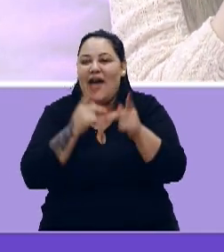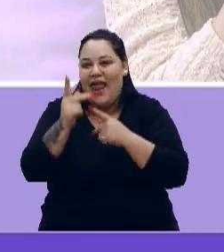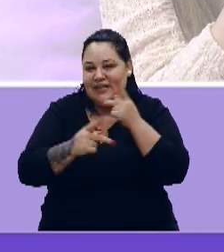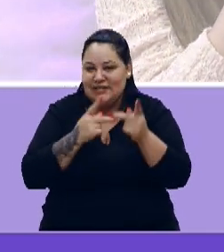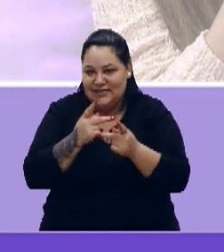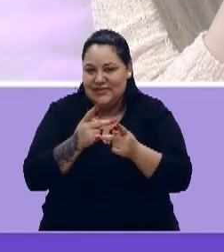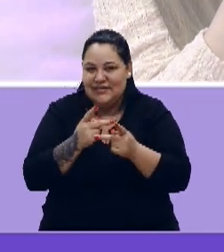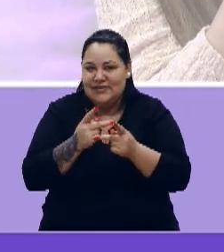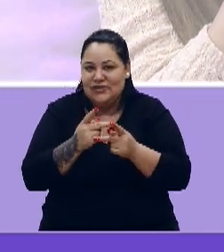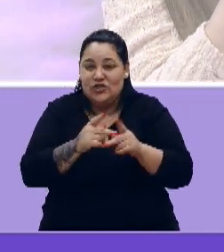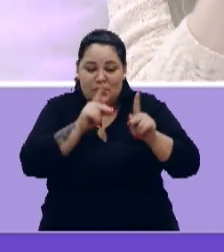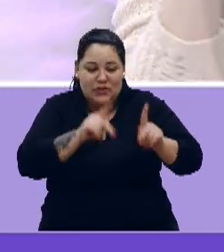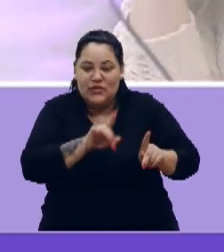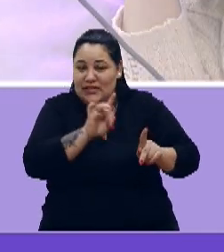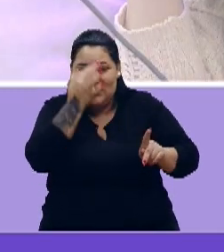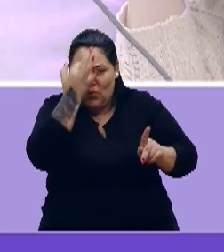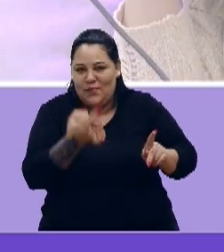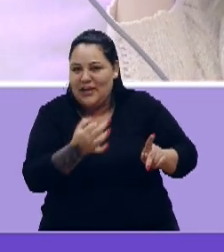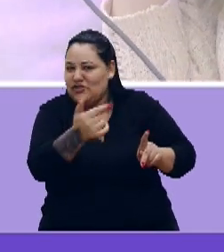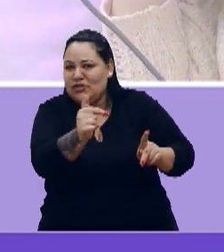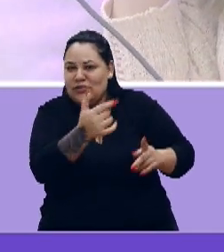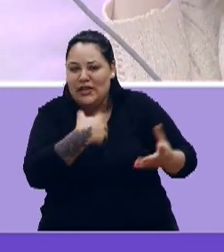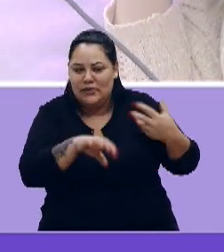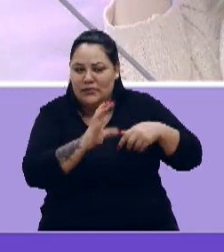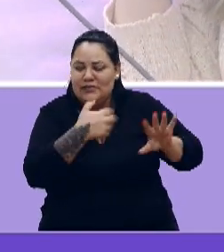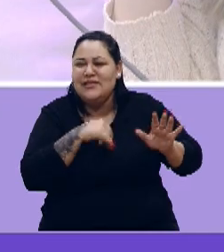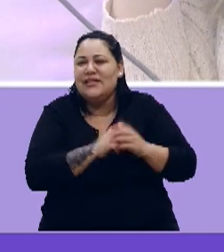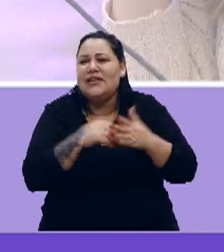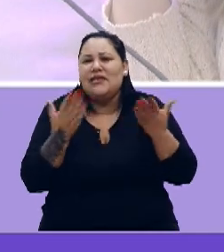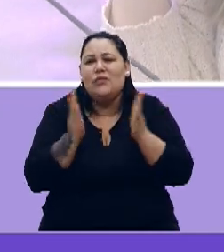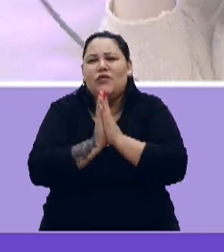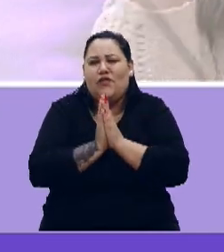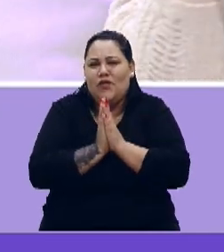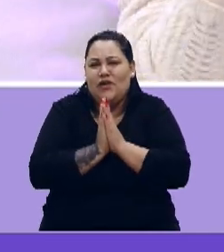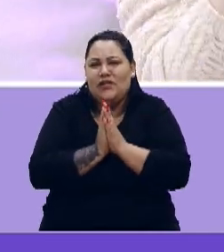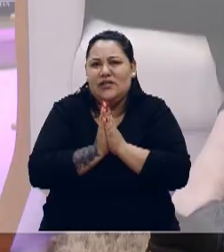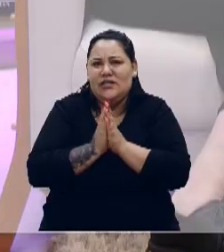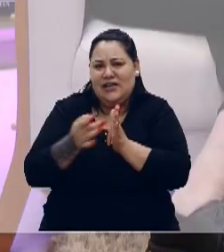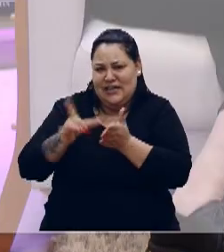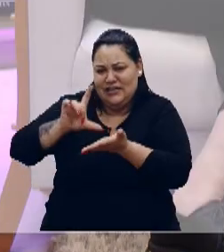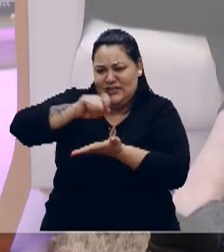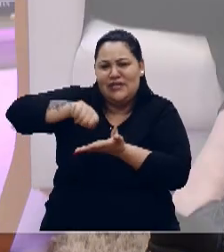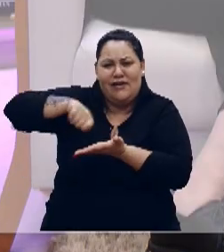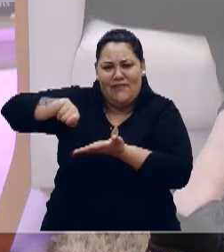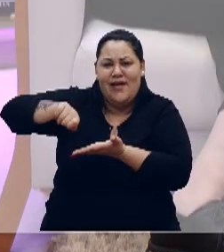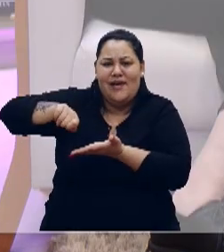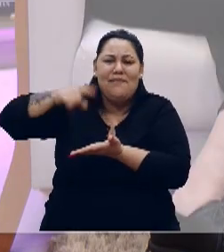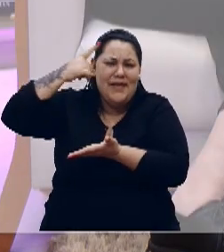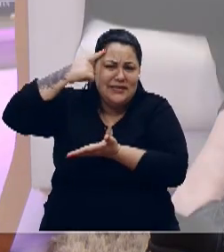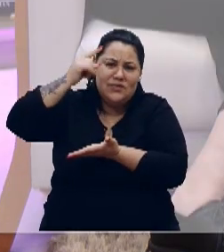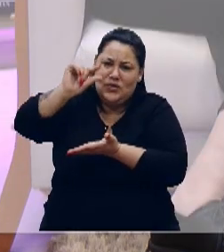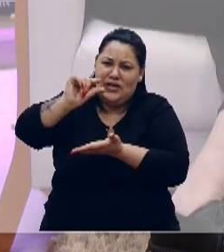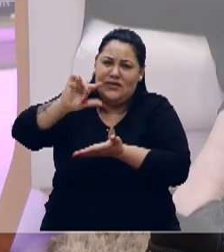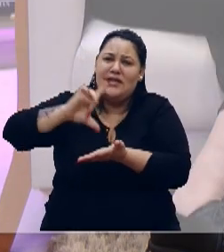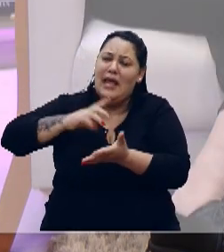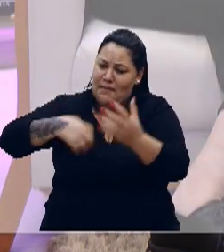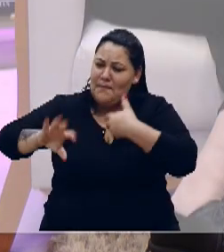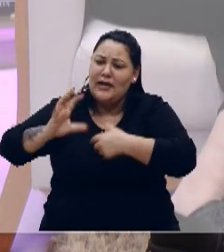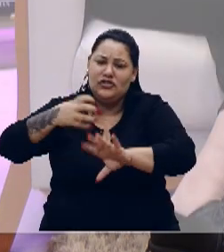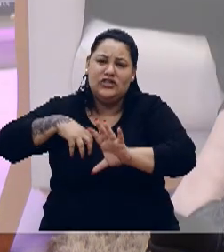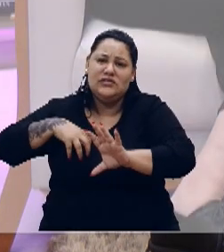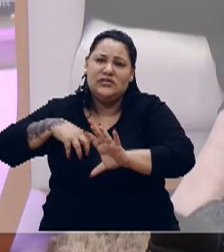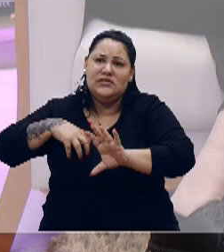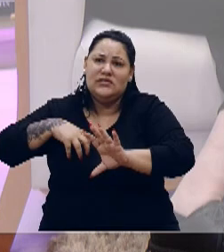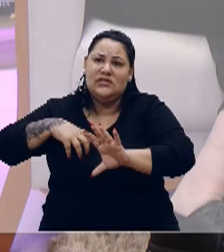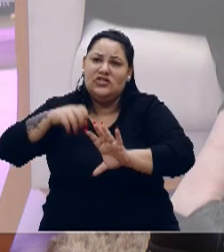Insensíveis e nada empáticos. Então, por favor, antes de escrever, pensem e se coloquem no meu lugar, né? De estar ouvindo